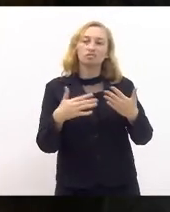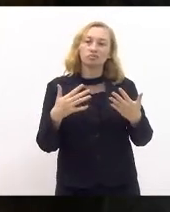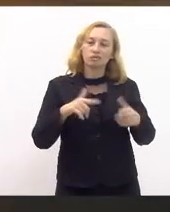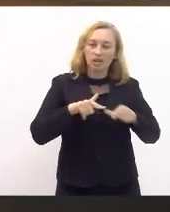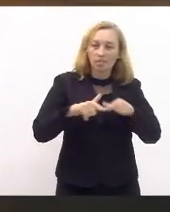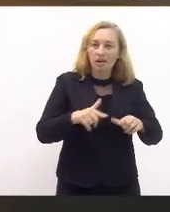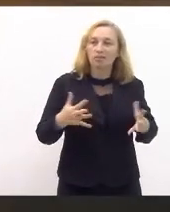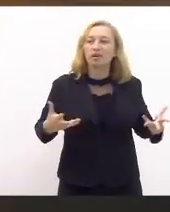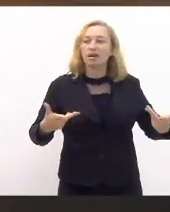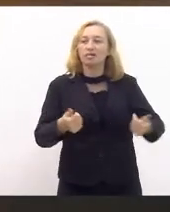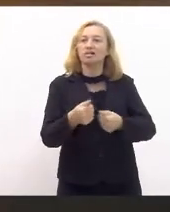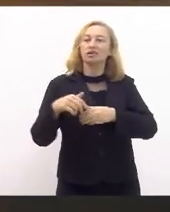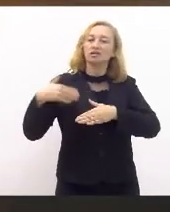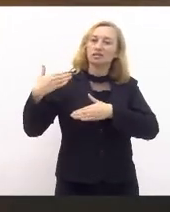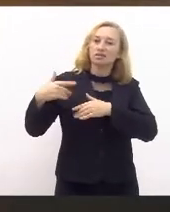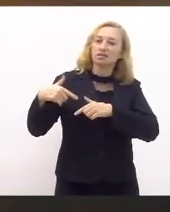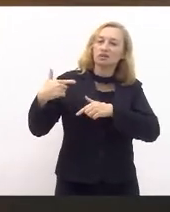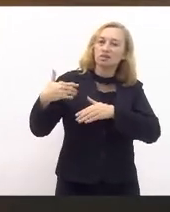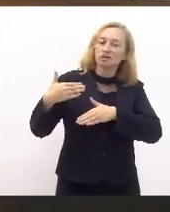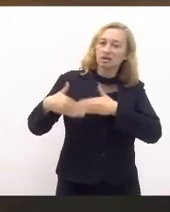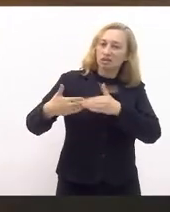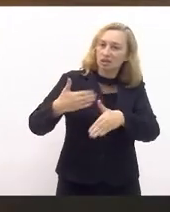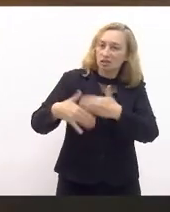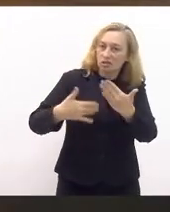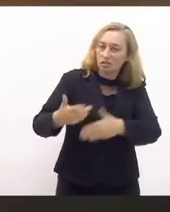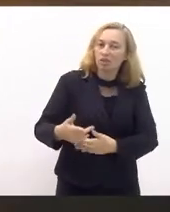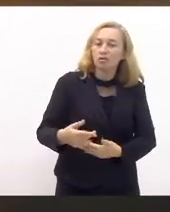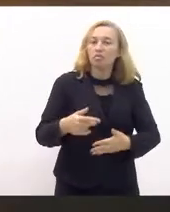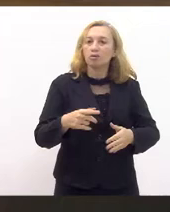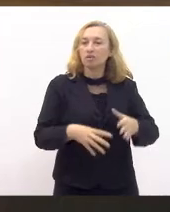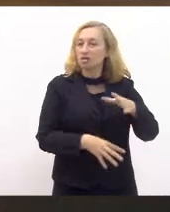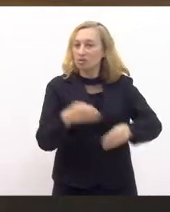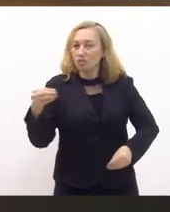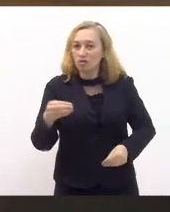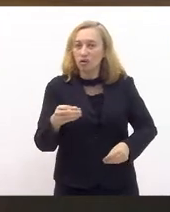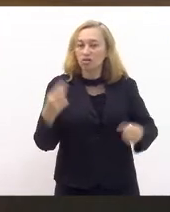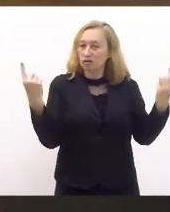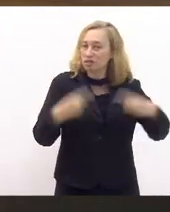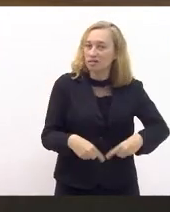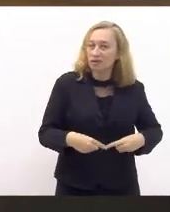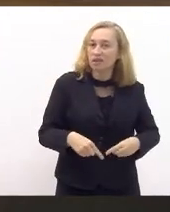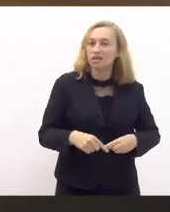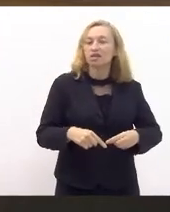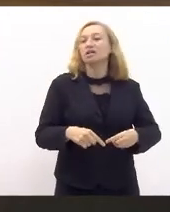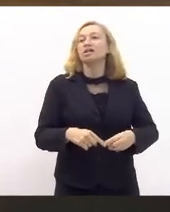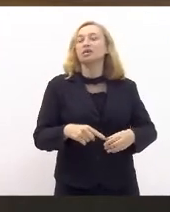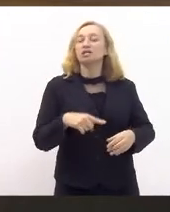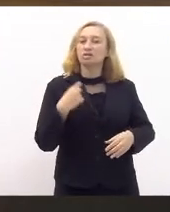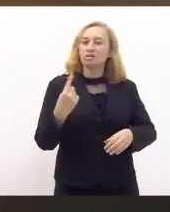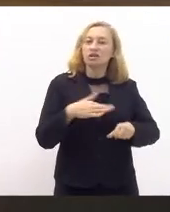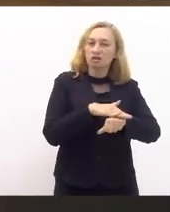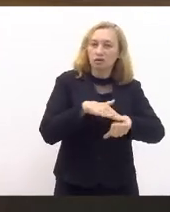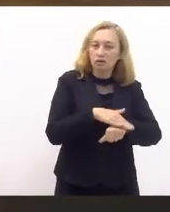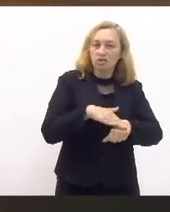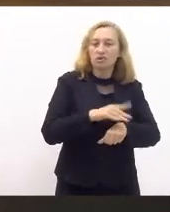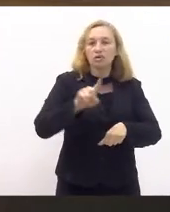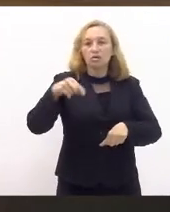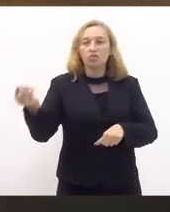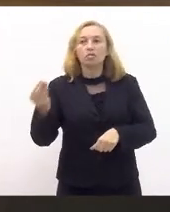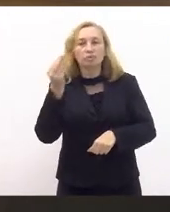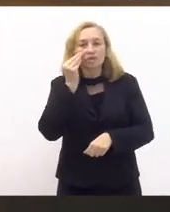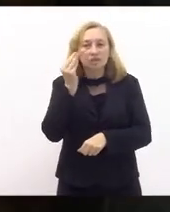mostra que você não foge dos desafios, quer lidar com a parte orçamentária, o planejamento, e a gente já conversou em outras oportunidades, você